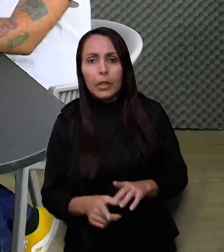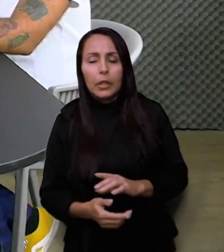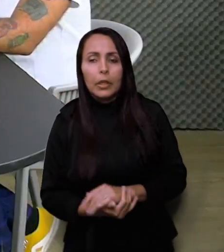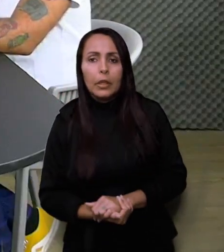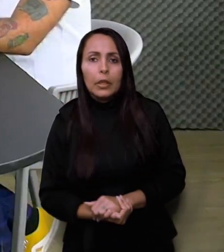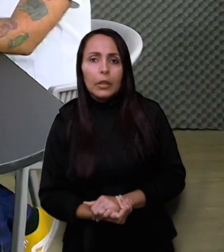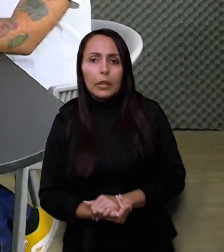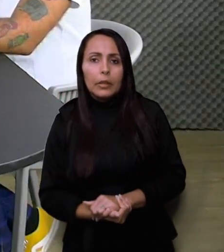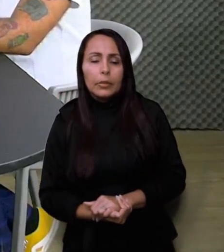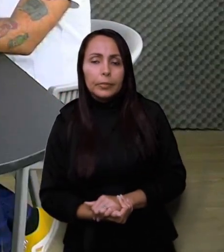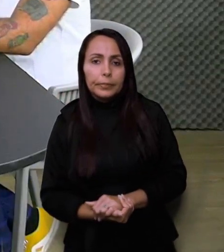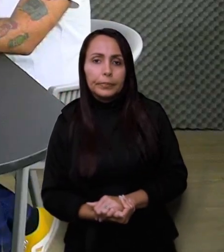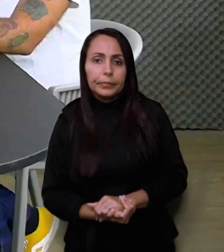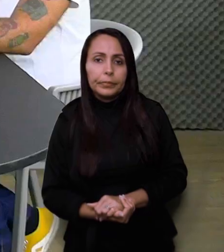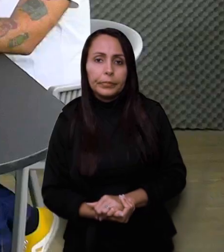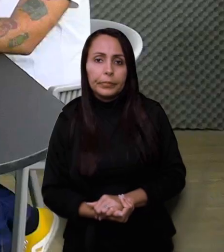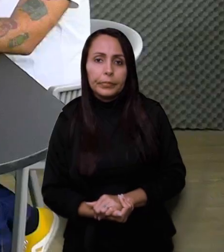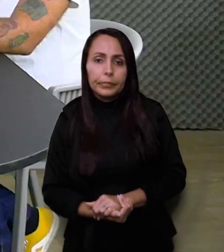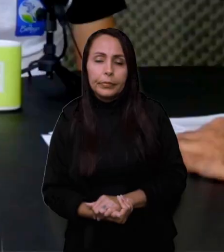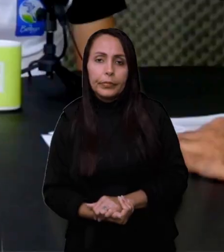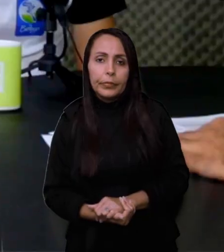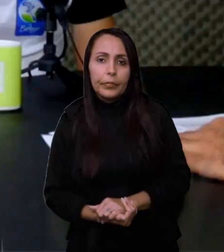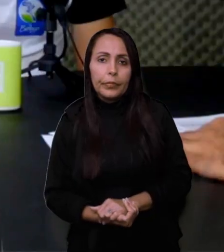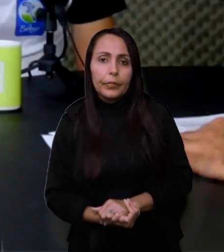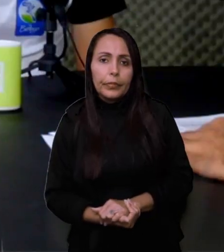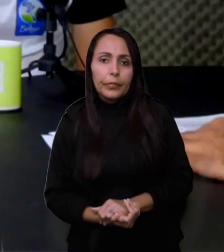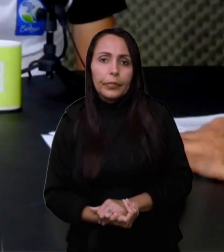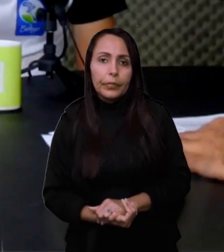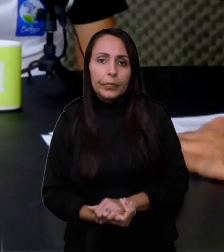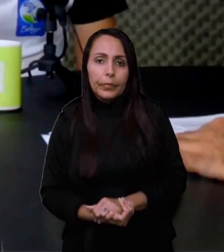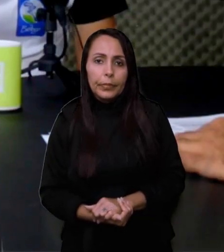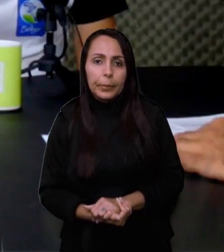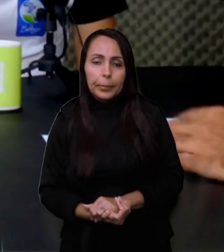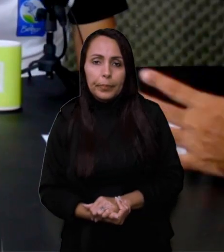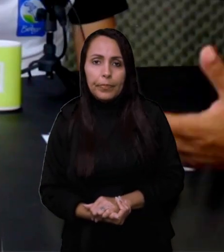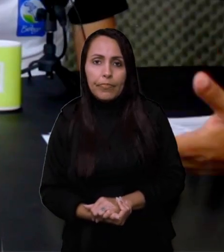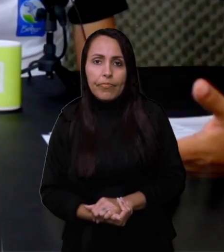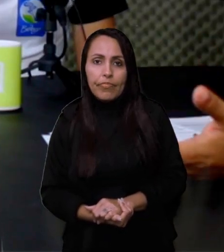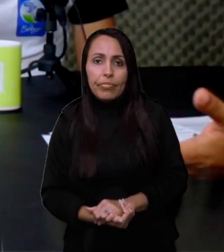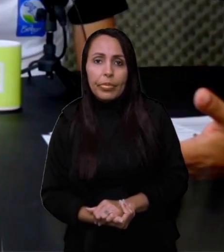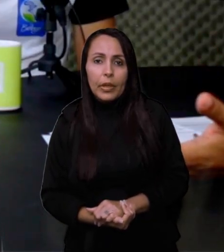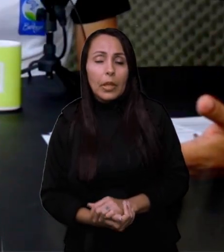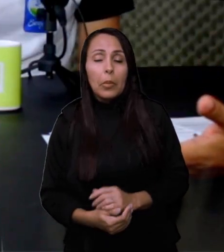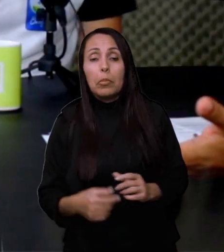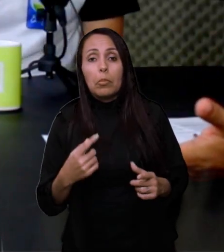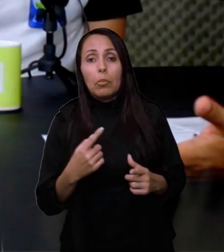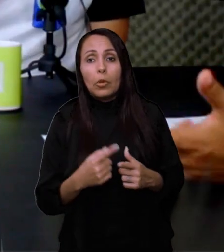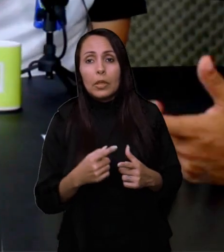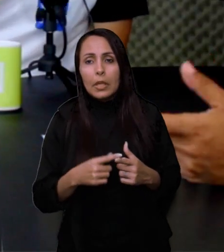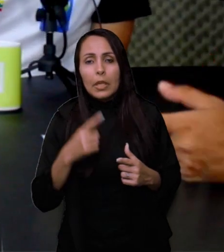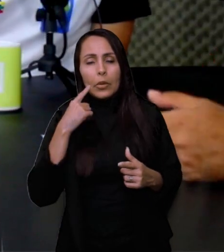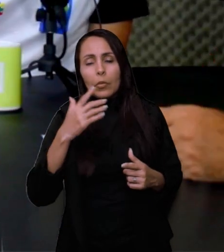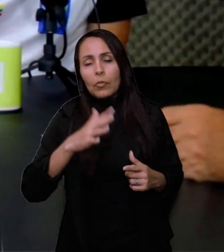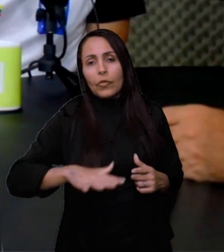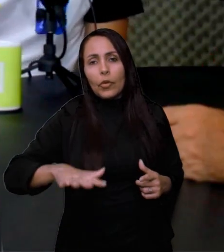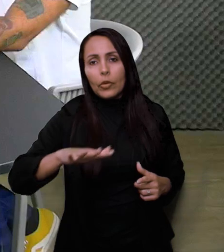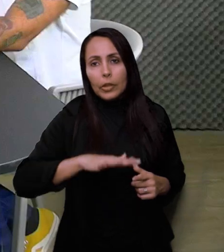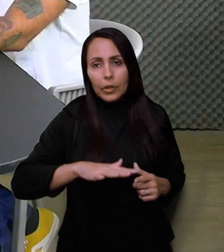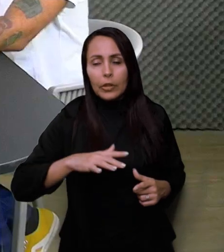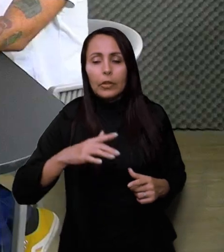toda Eu acho ali. incrível esse desenho. Era um dos meus favoritos. Tem um Por desenho... que será que era um dos teus favoritos? Ninguém